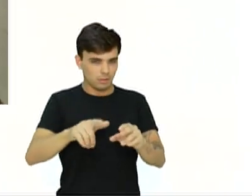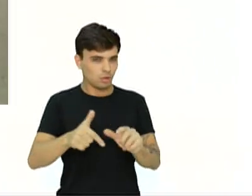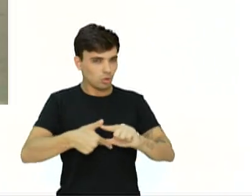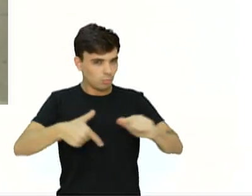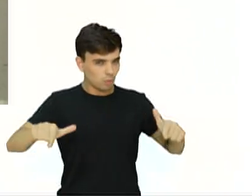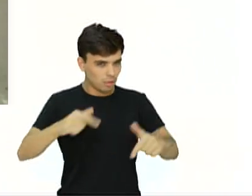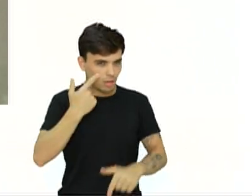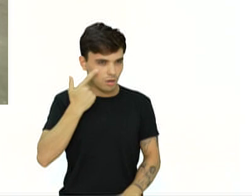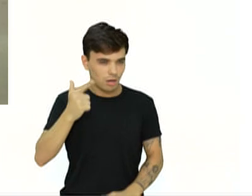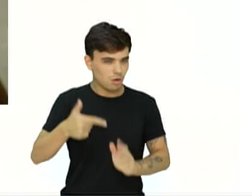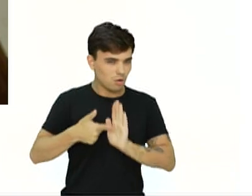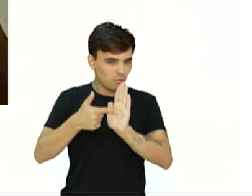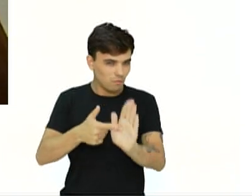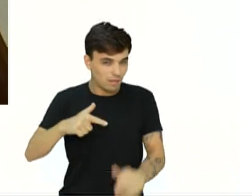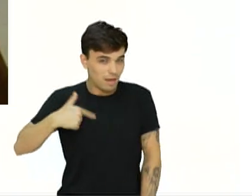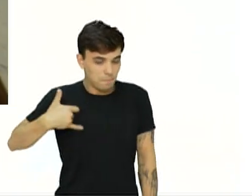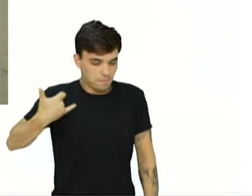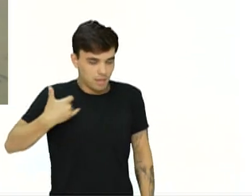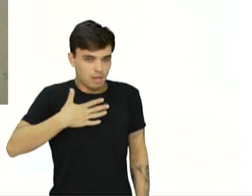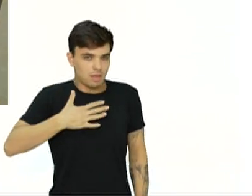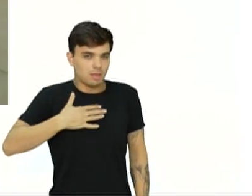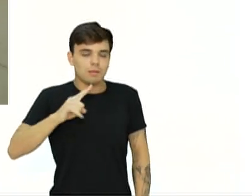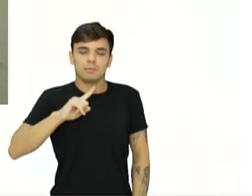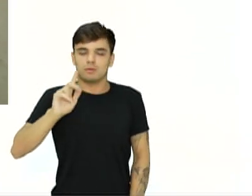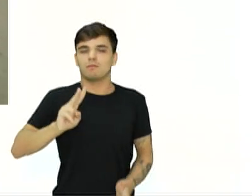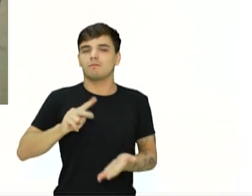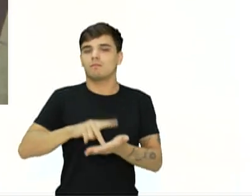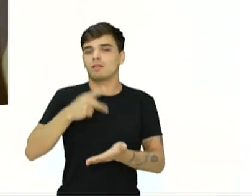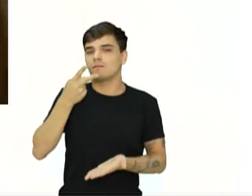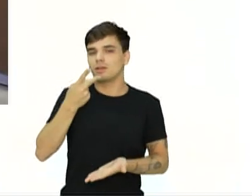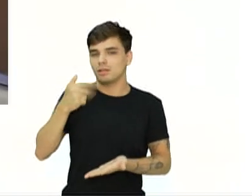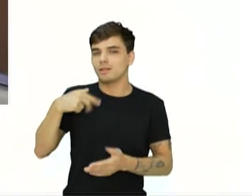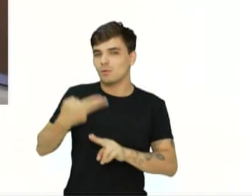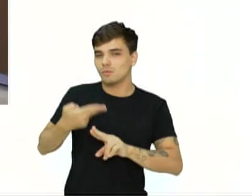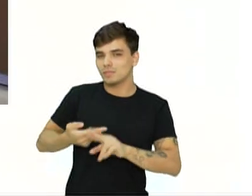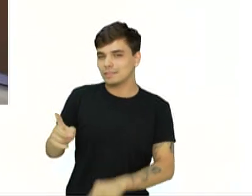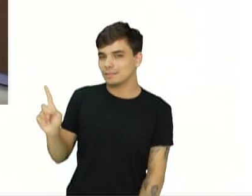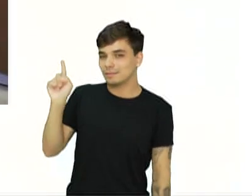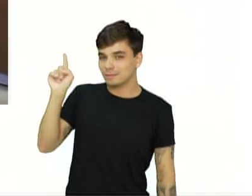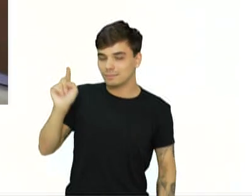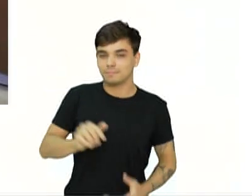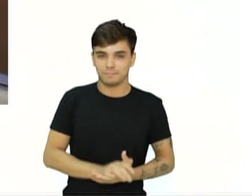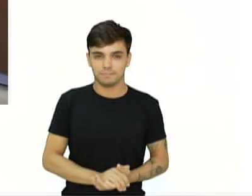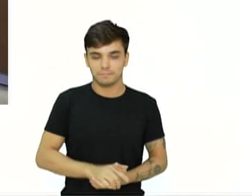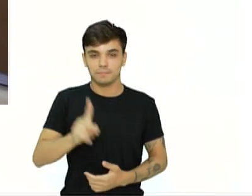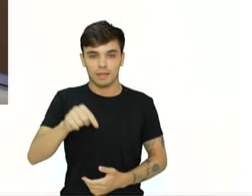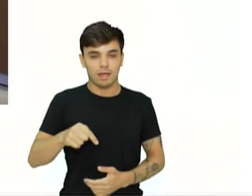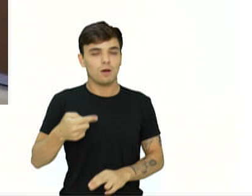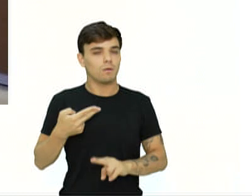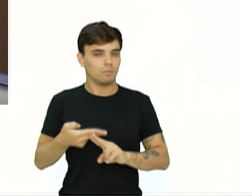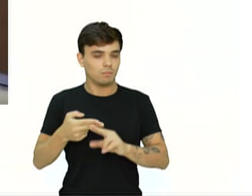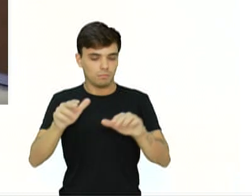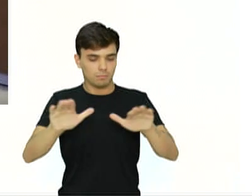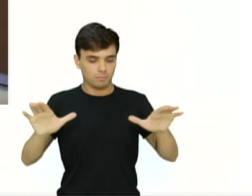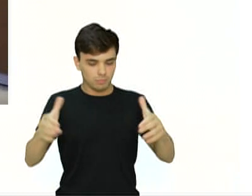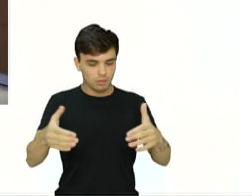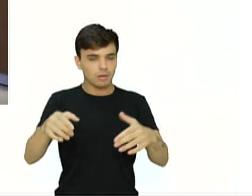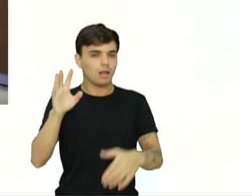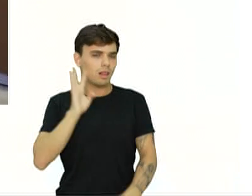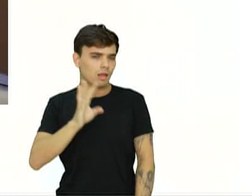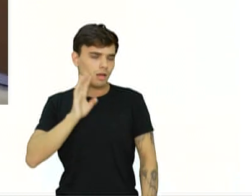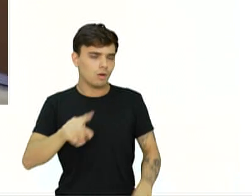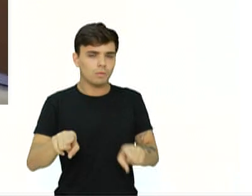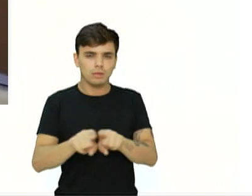né? Eu não vou revelar a minha idade, mas eu confesso que já usei essa urna aqui, né? É uma urna bem legal, então aqui é